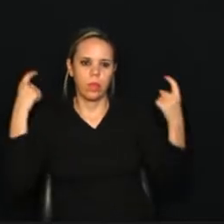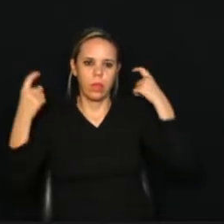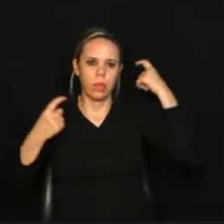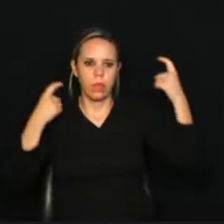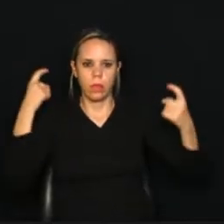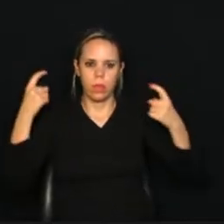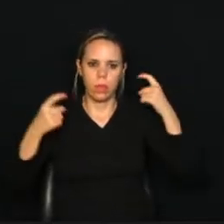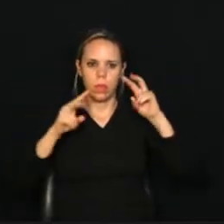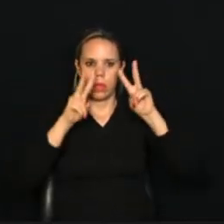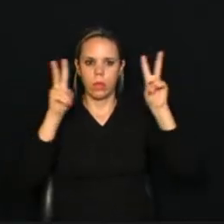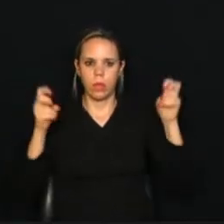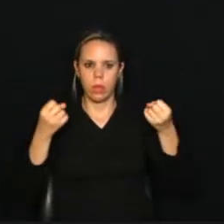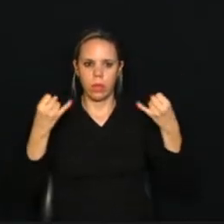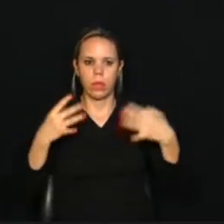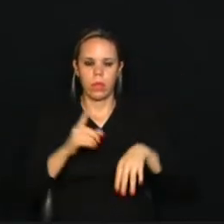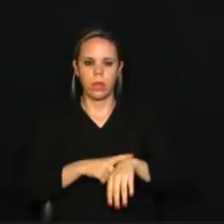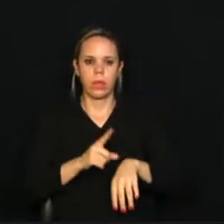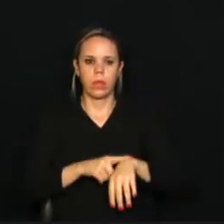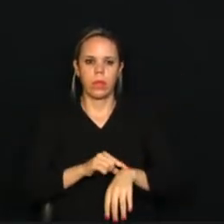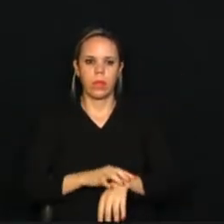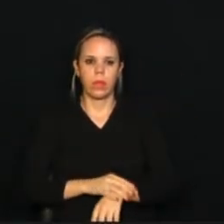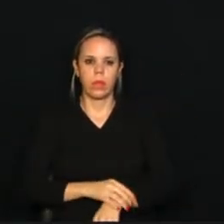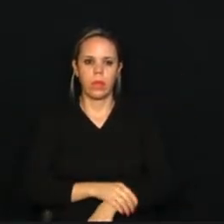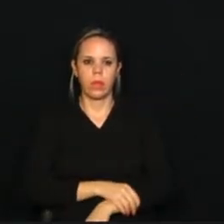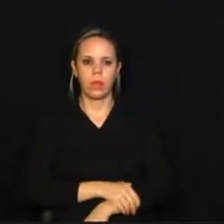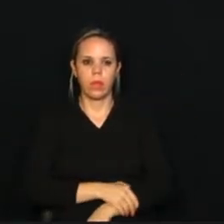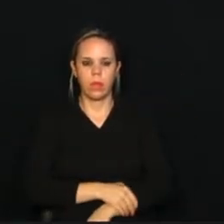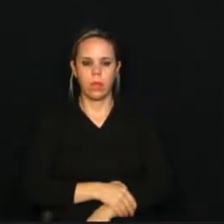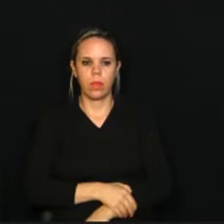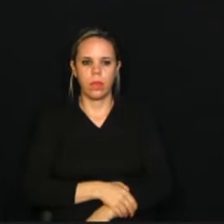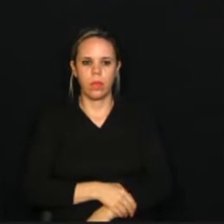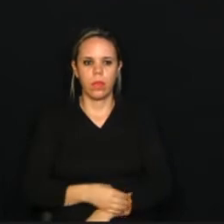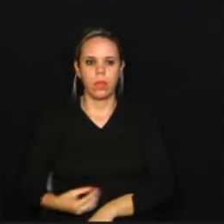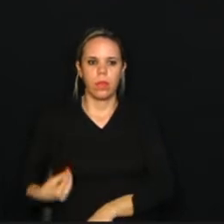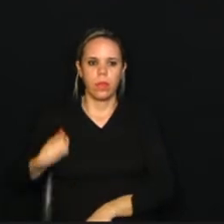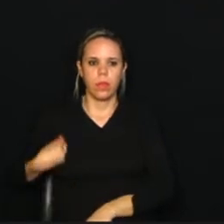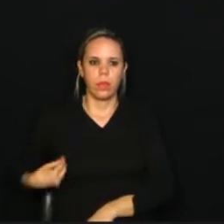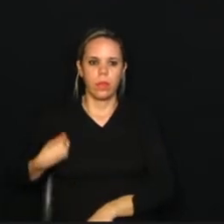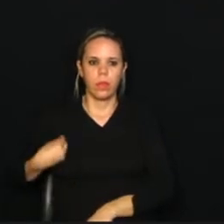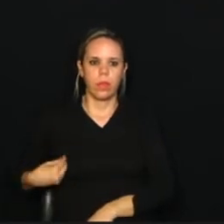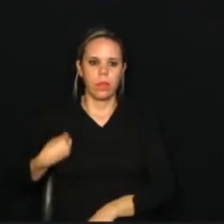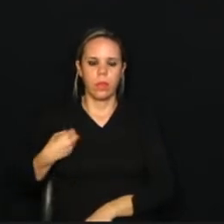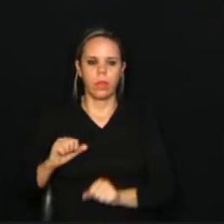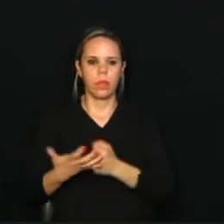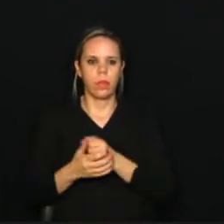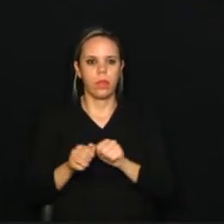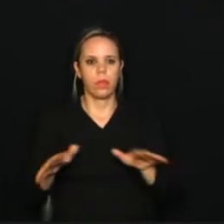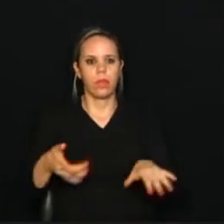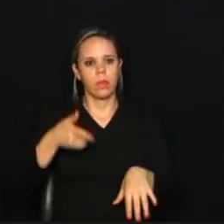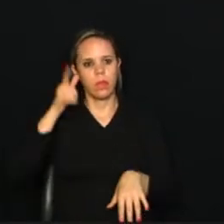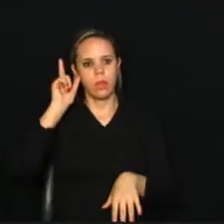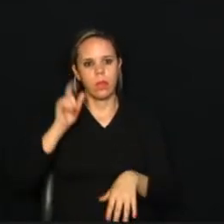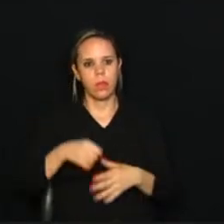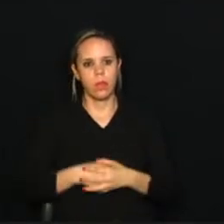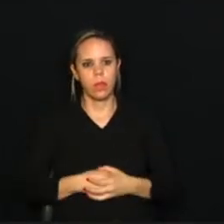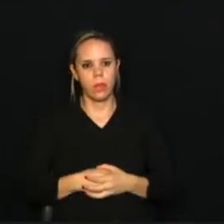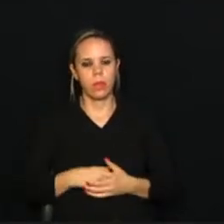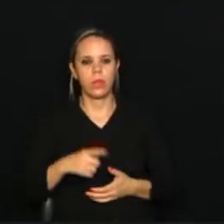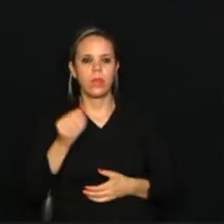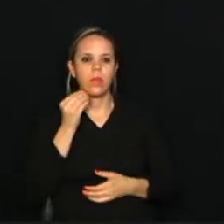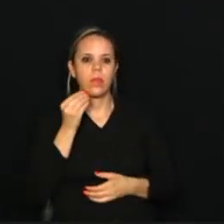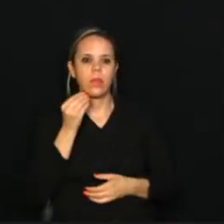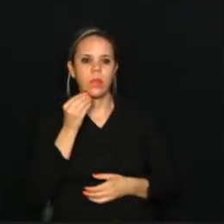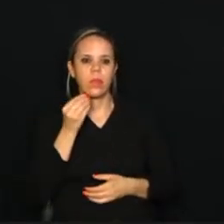diz respeito ao momento em que estamos vivenciando, né, dessa pandemia. Ontem mesmo eu tive a